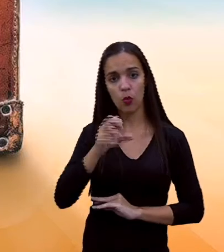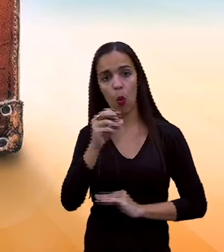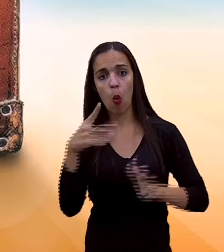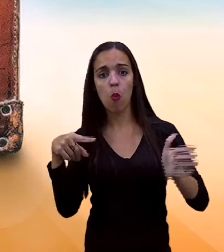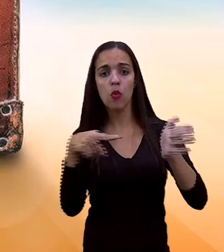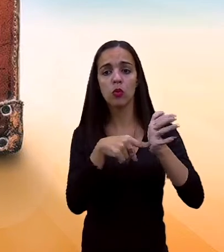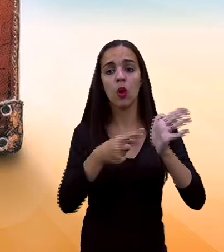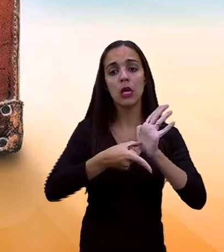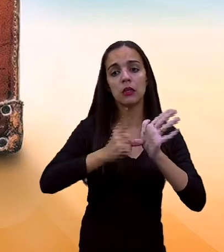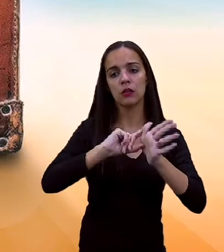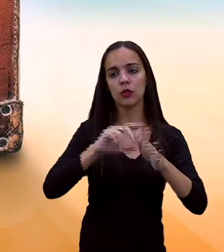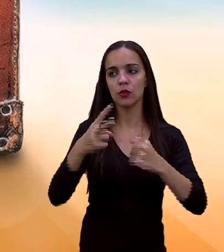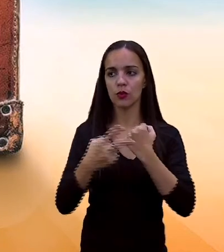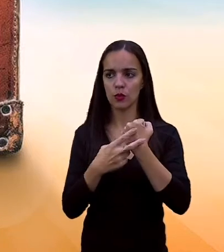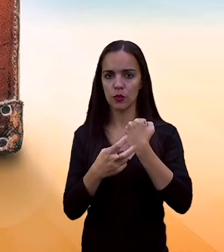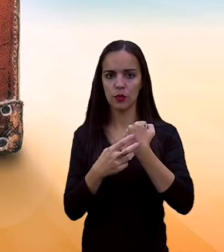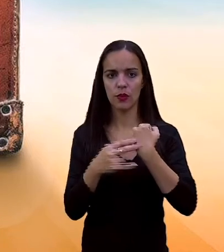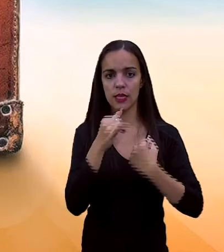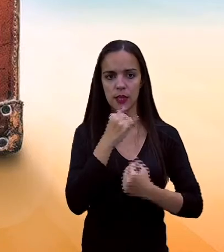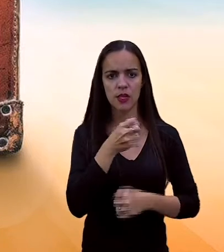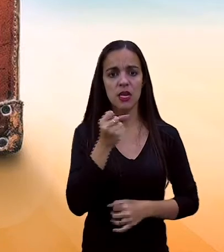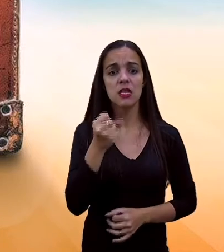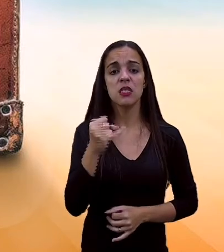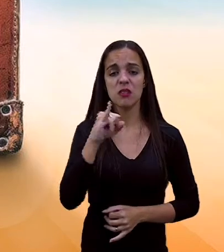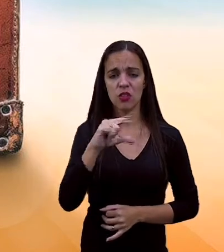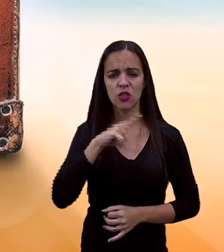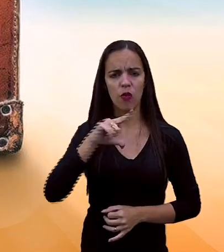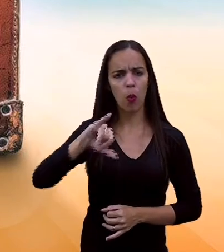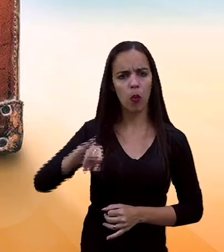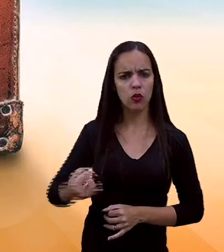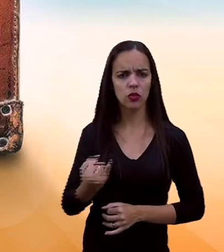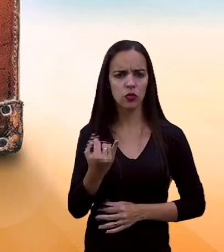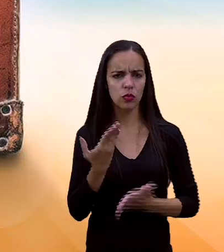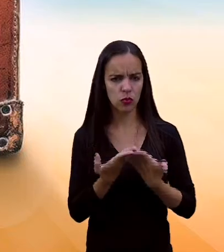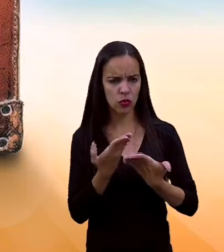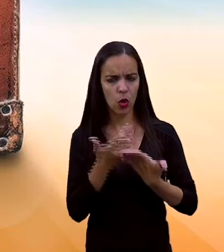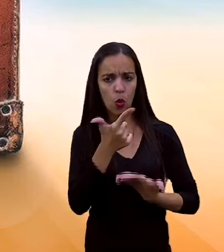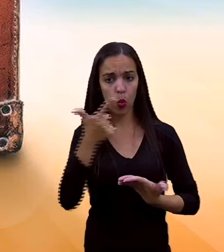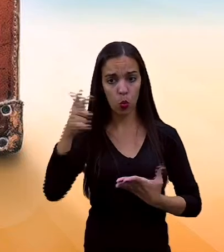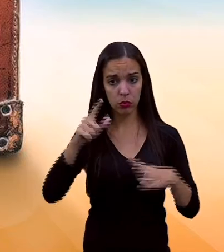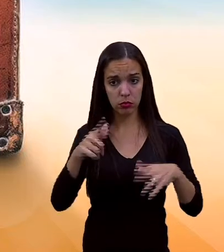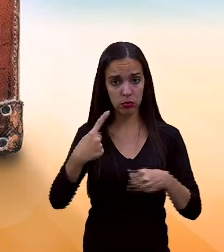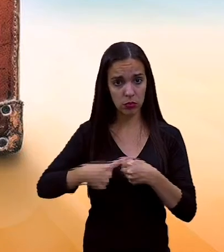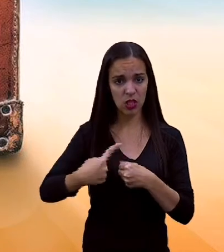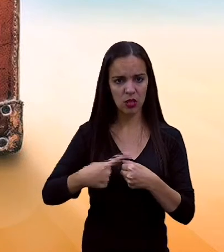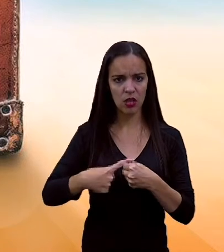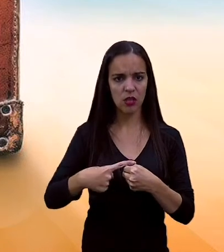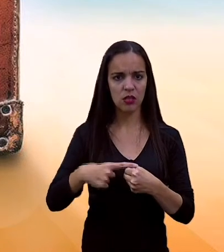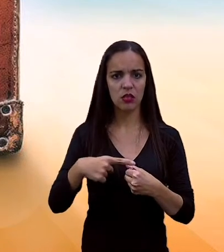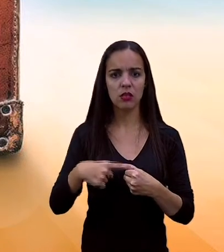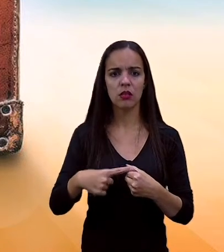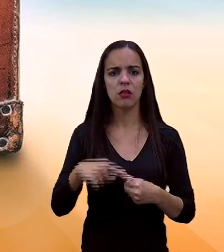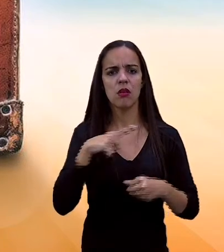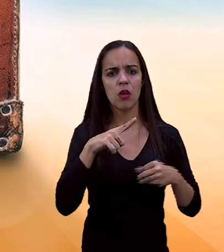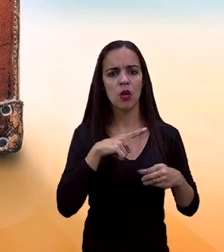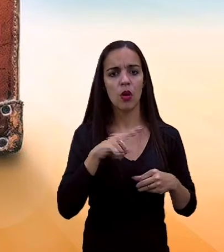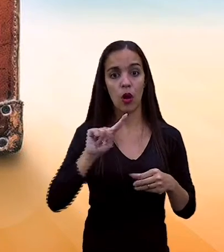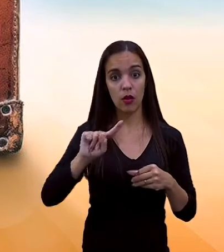verbo. Olha esse exemplo. Se tiver oportunidade de estudo em outra cidade, olha a